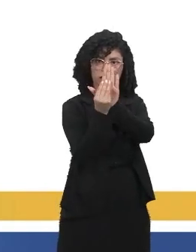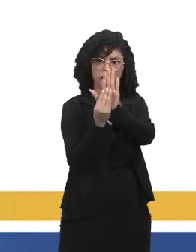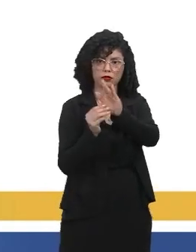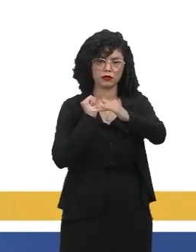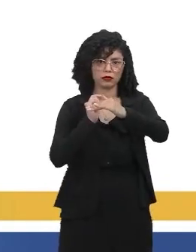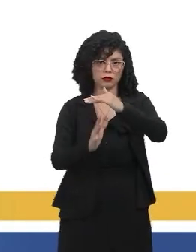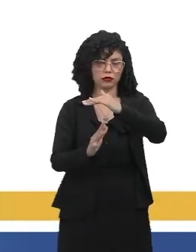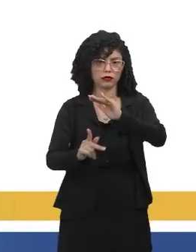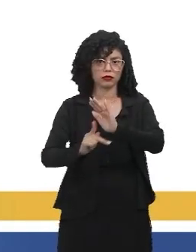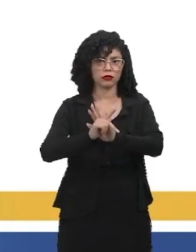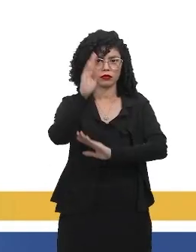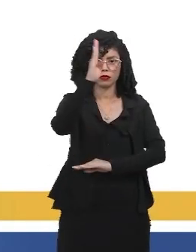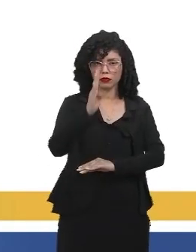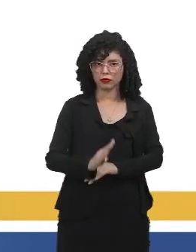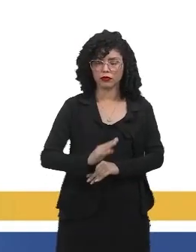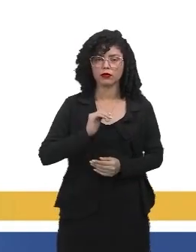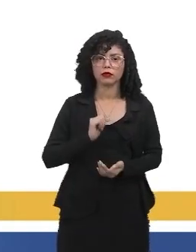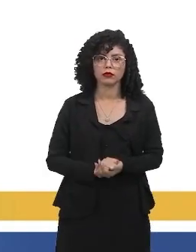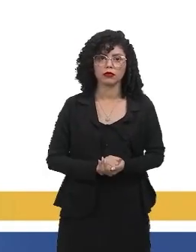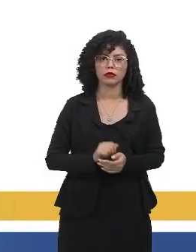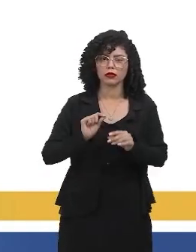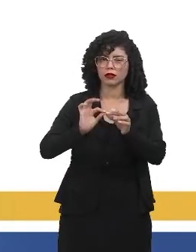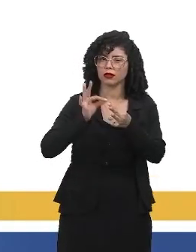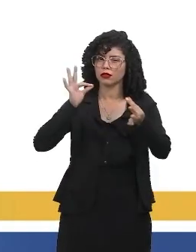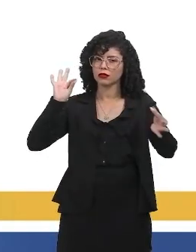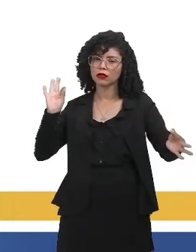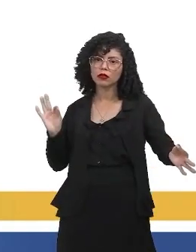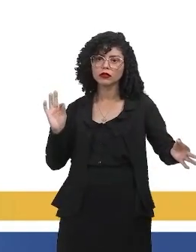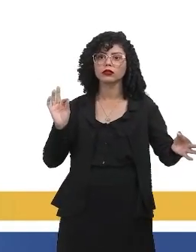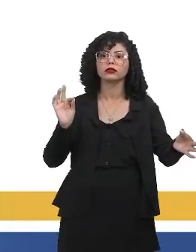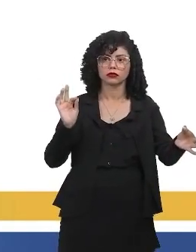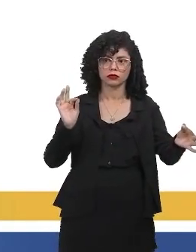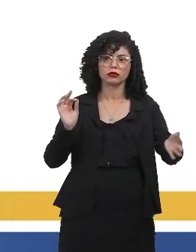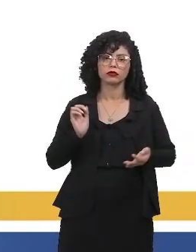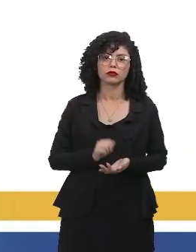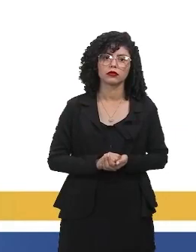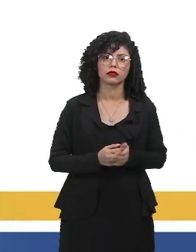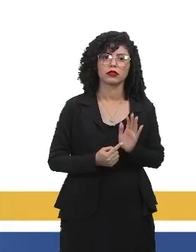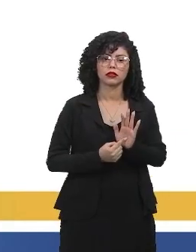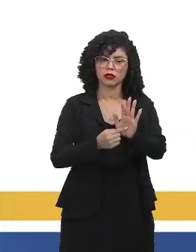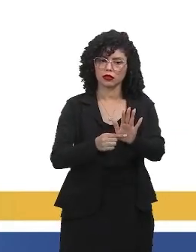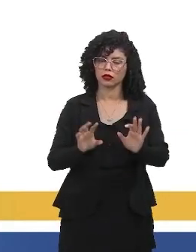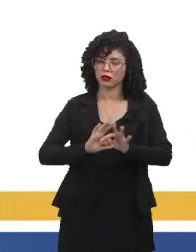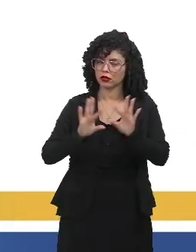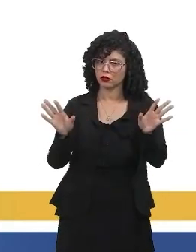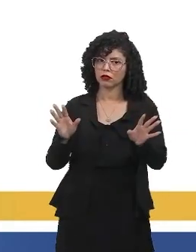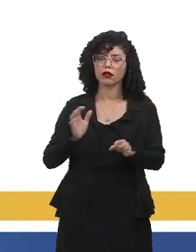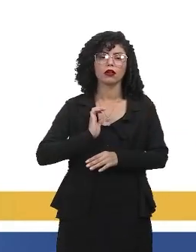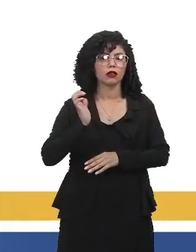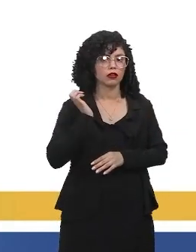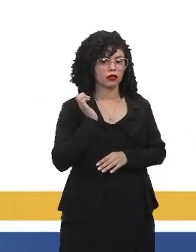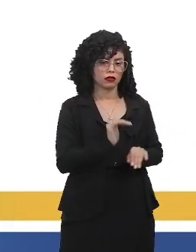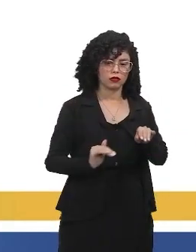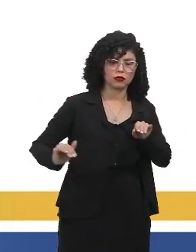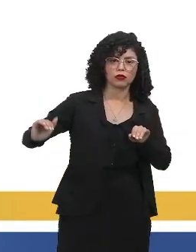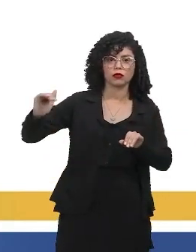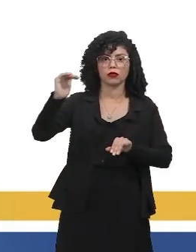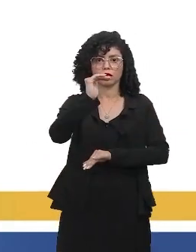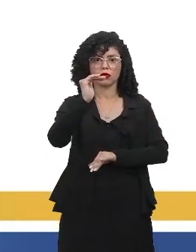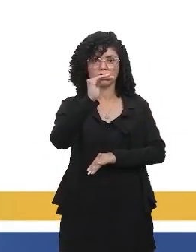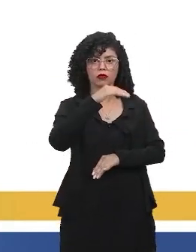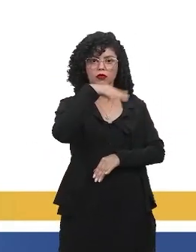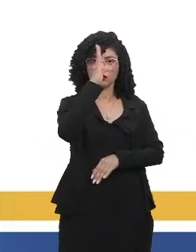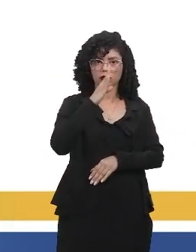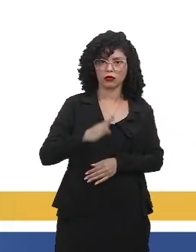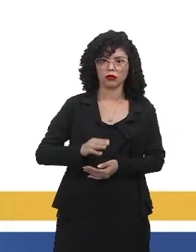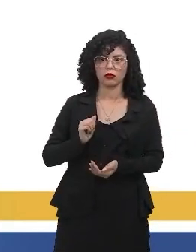para o Brasil, e esse padrão ele está longe de ser, eu diria, espontâneo. As elites brasileiras, logo do